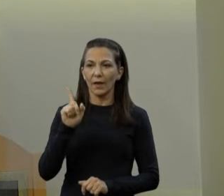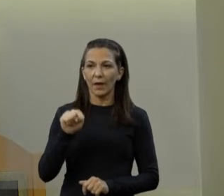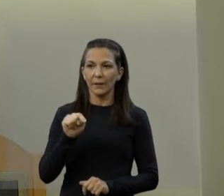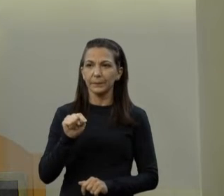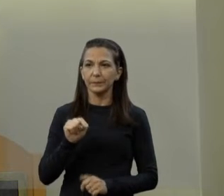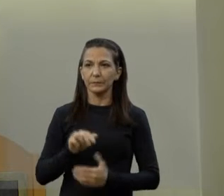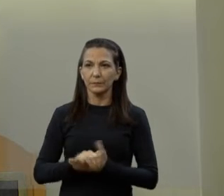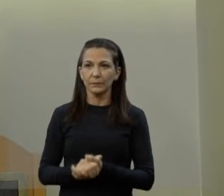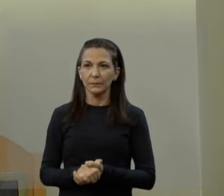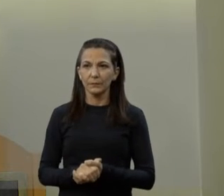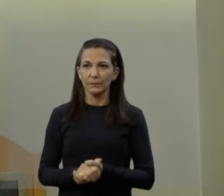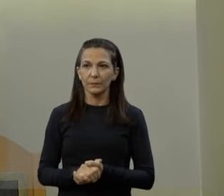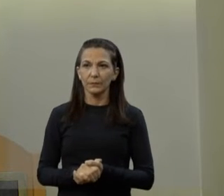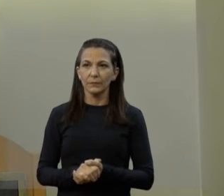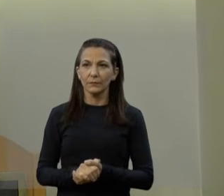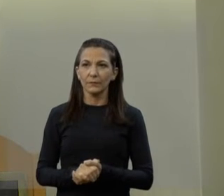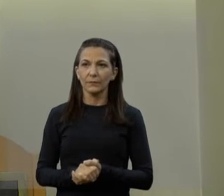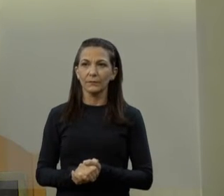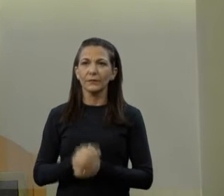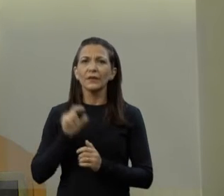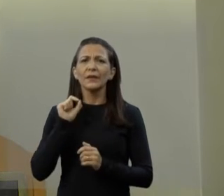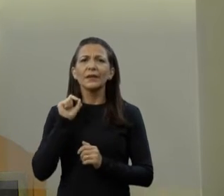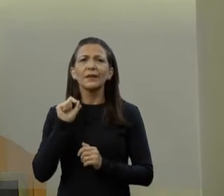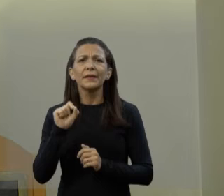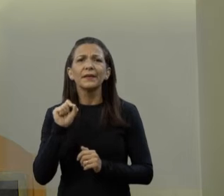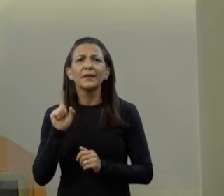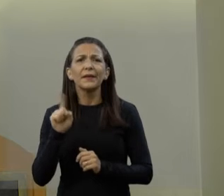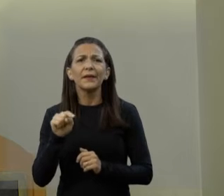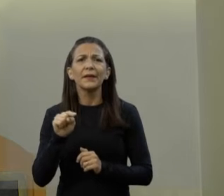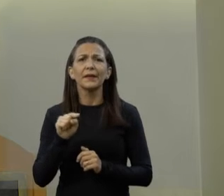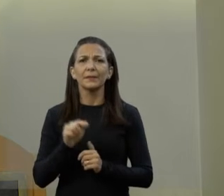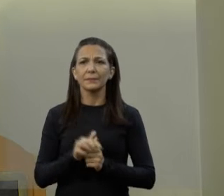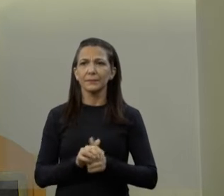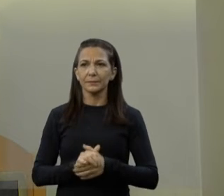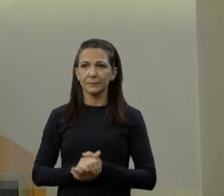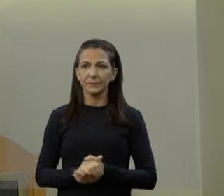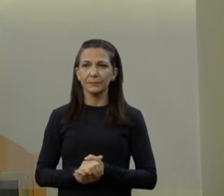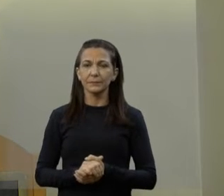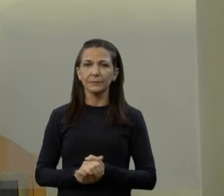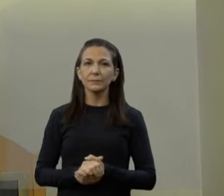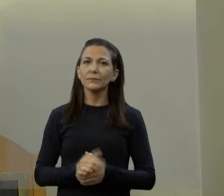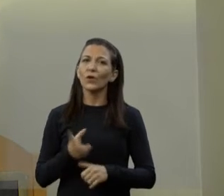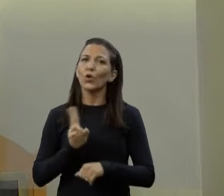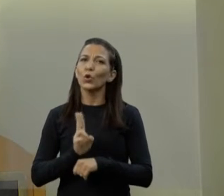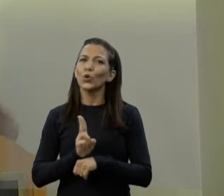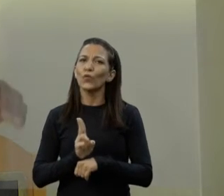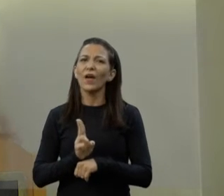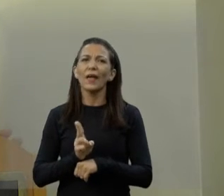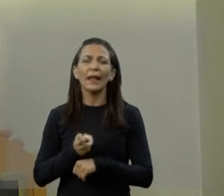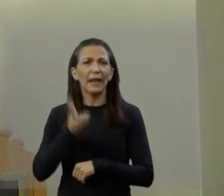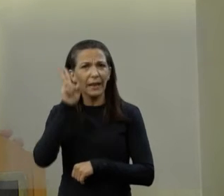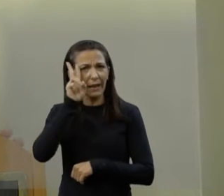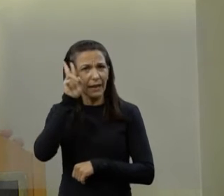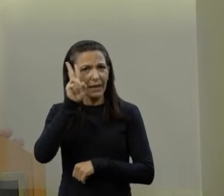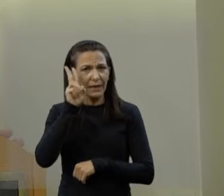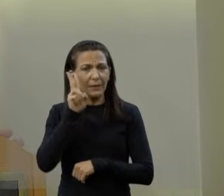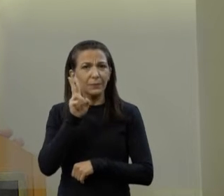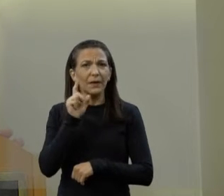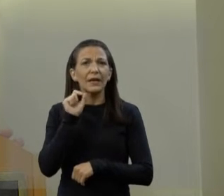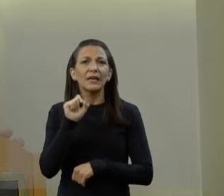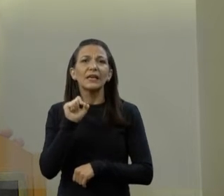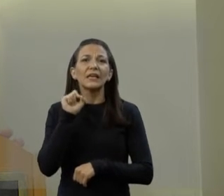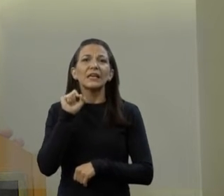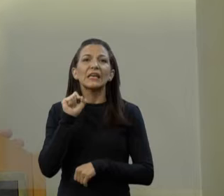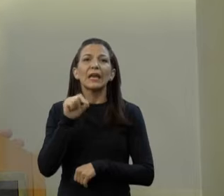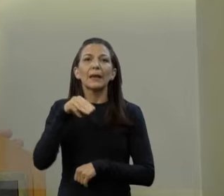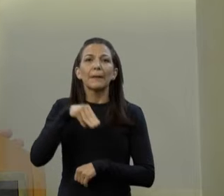e quem matou Odete roitman É isso mesmo quem mandou matar o Lineu lembra dessa novela é aquela